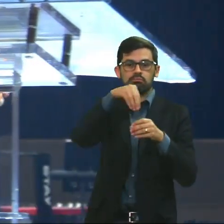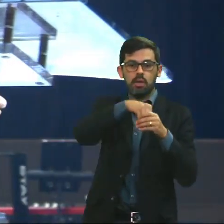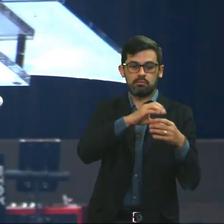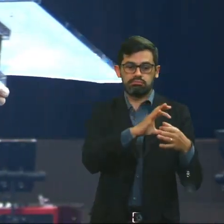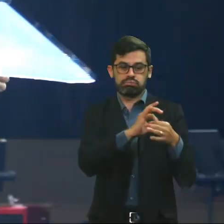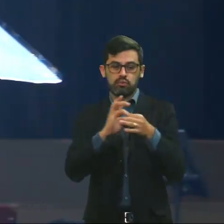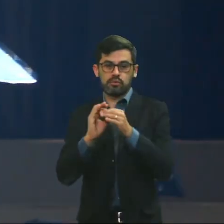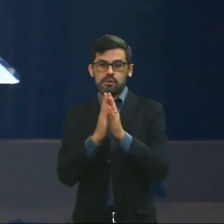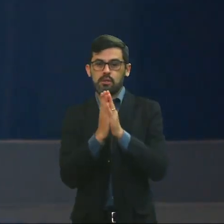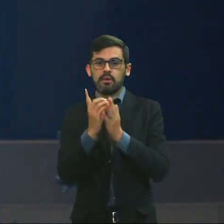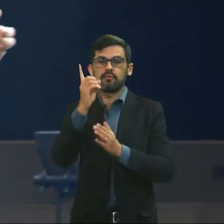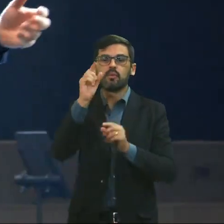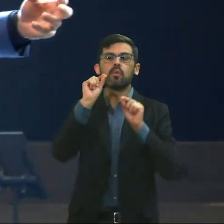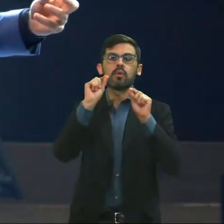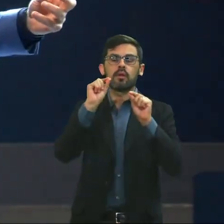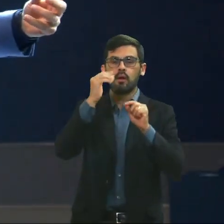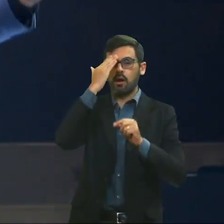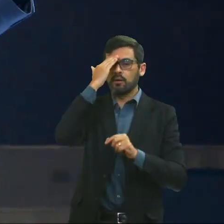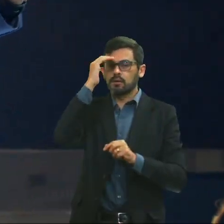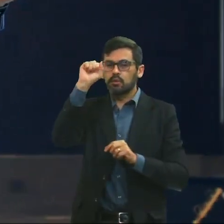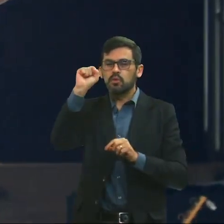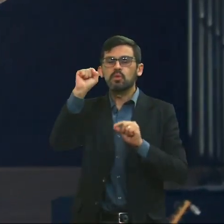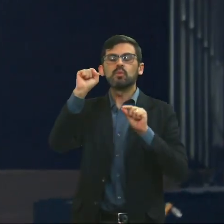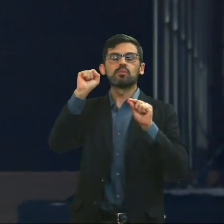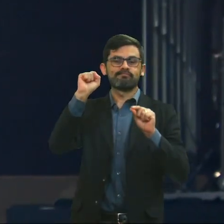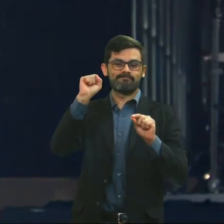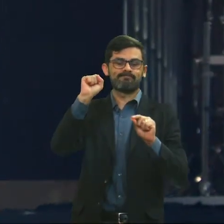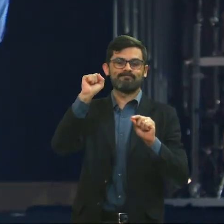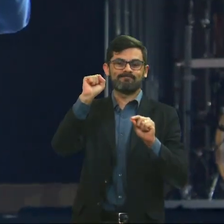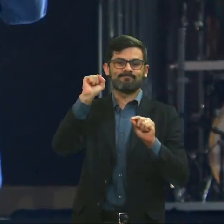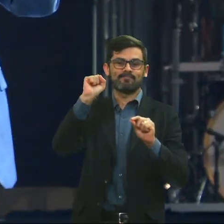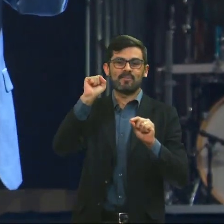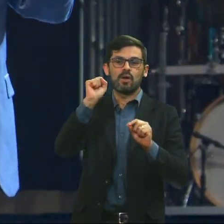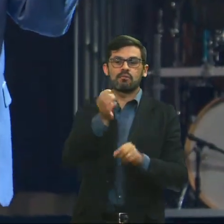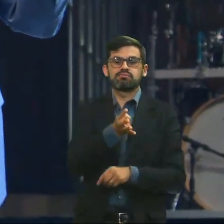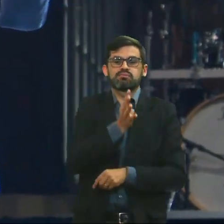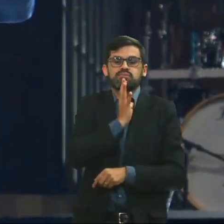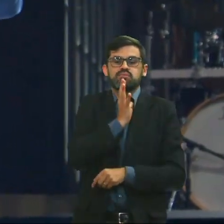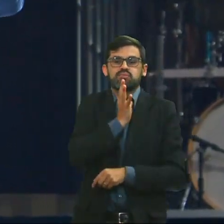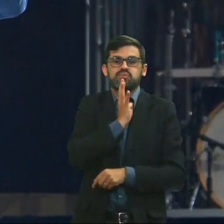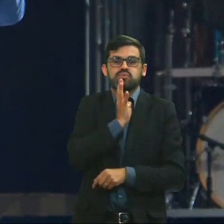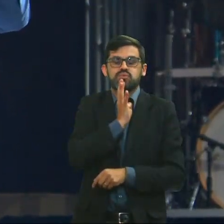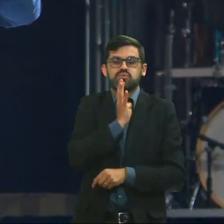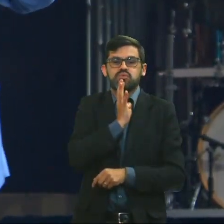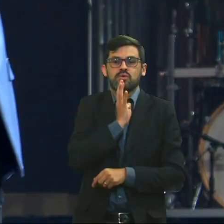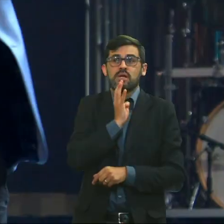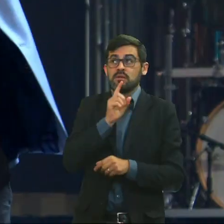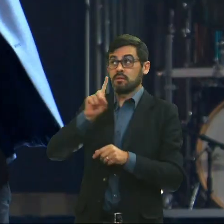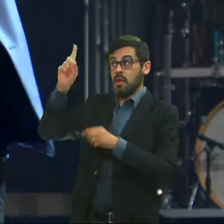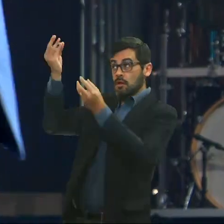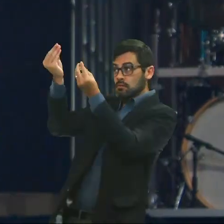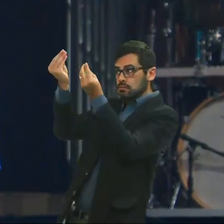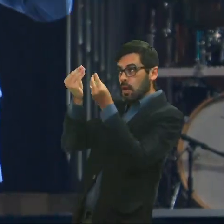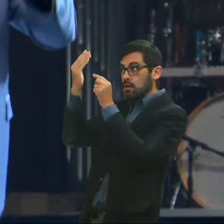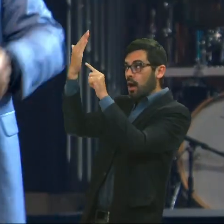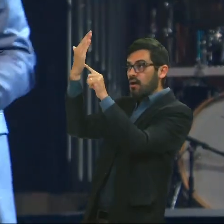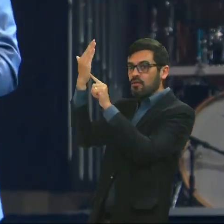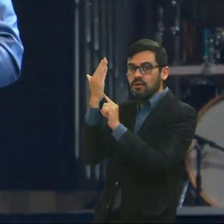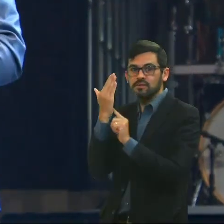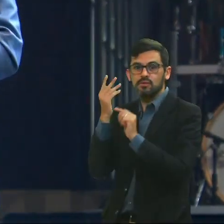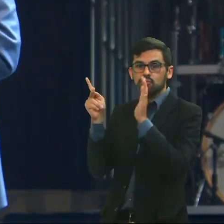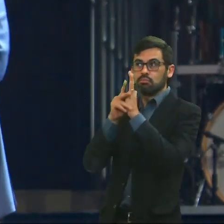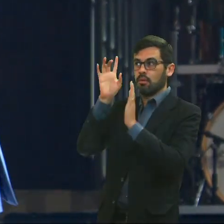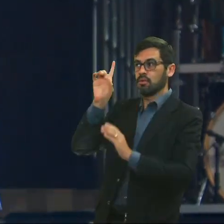bíblica, a sabedoria está relacionada ao conhecimento dado por Deus, às revelações do